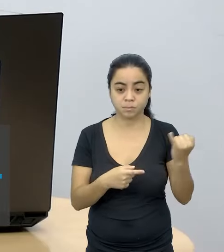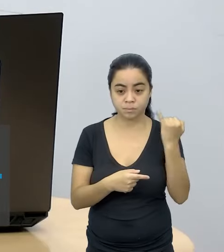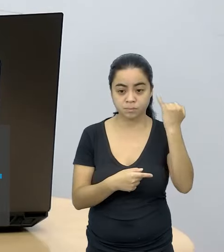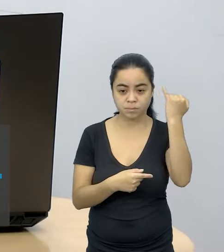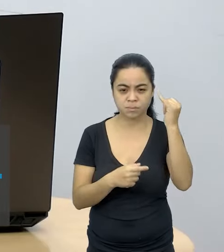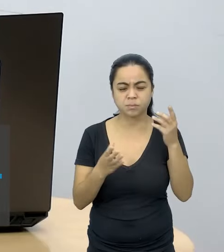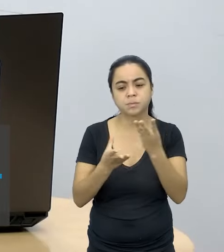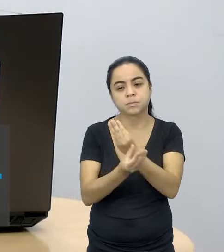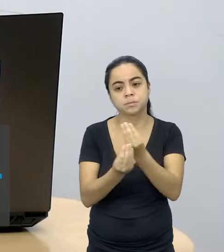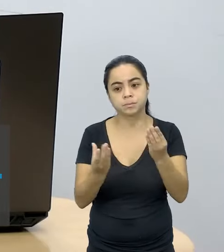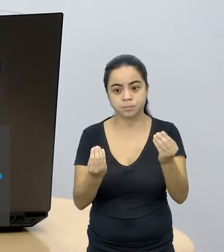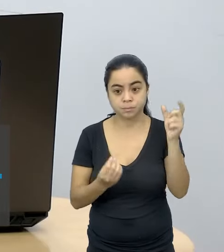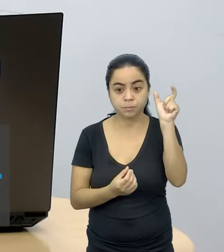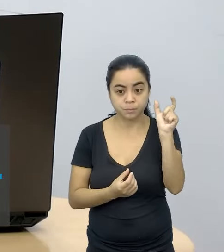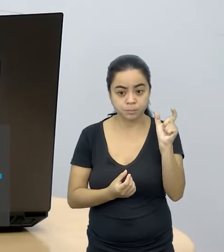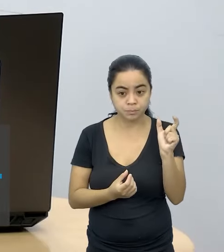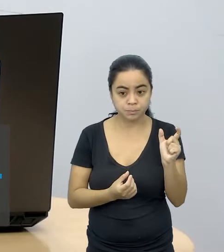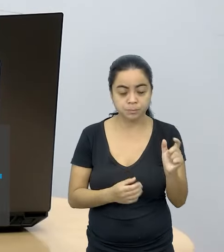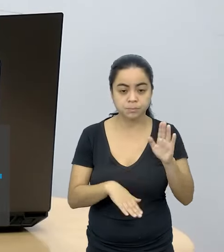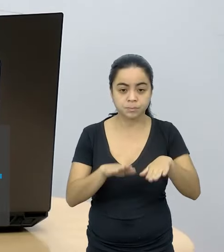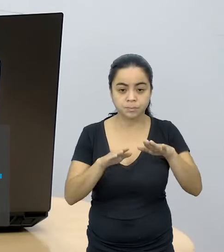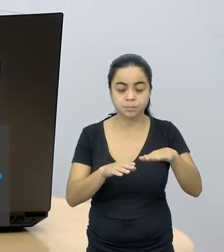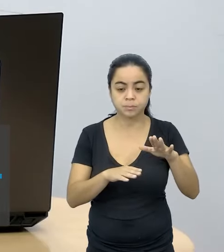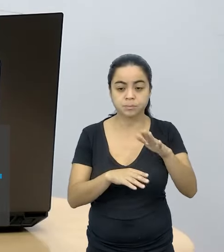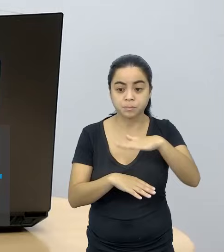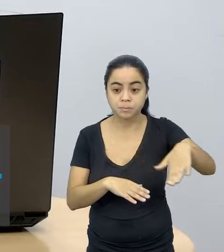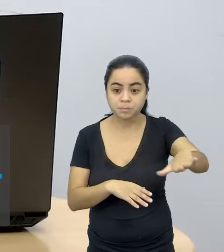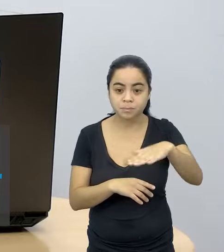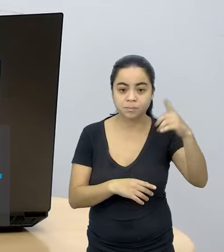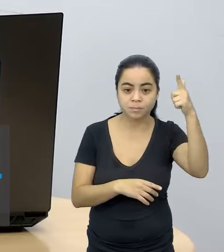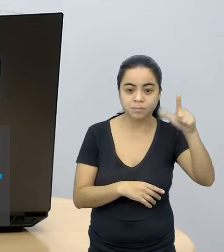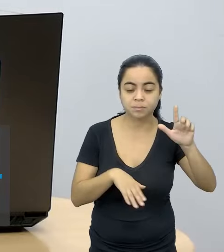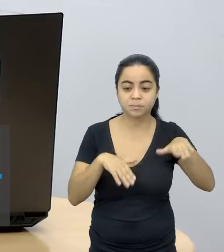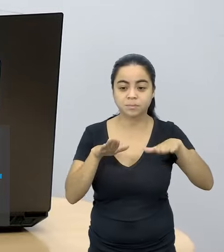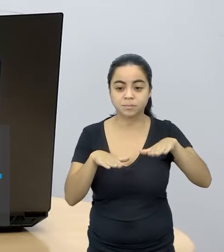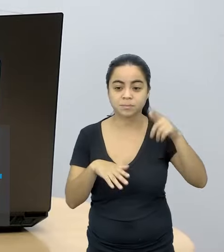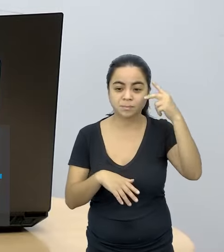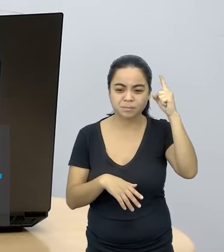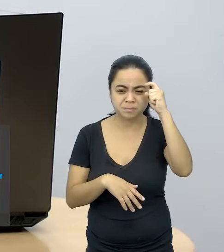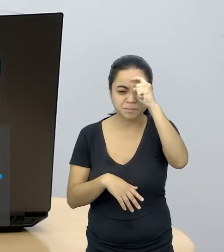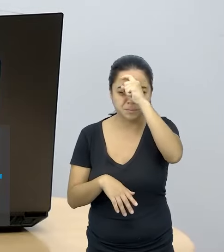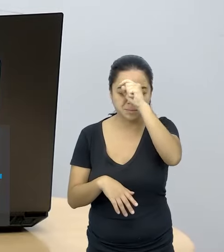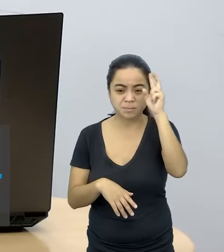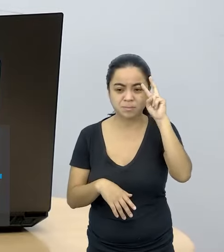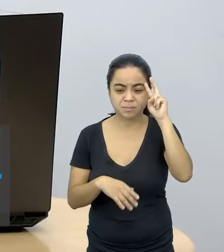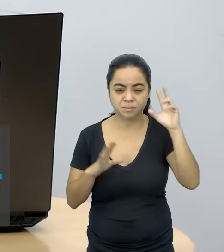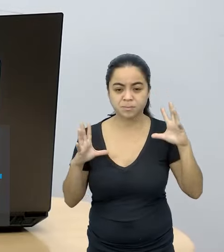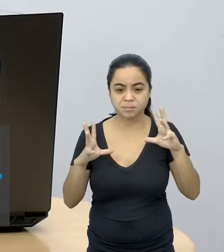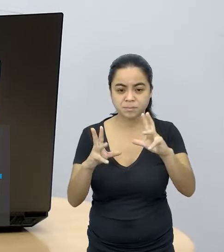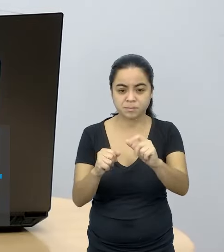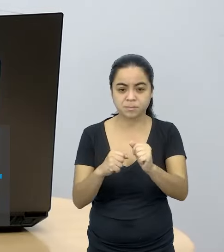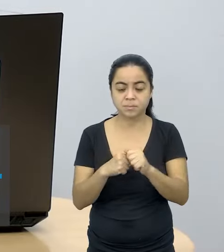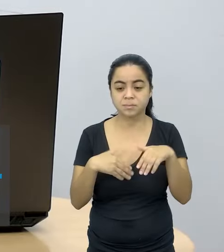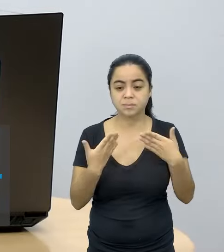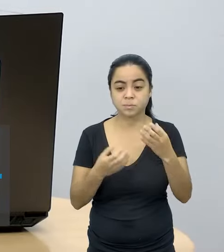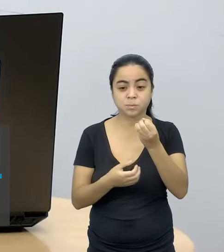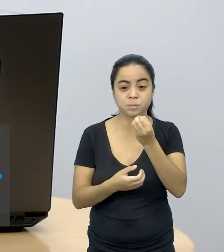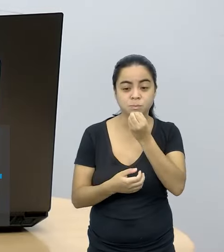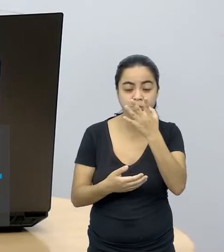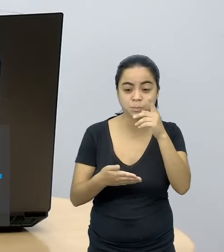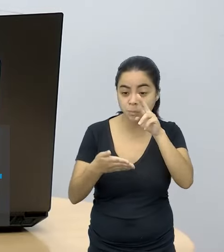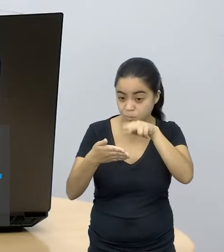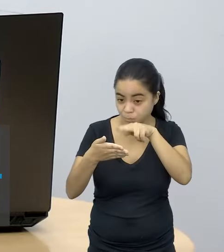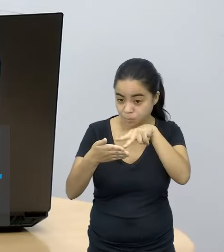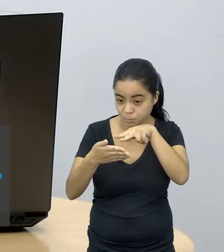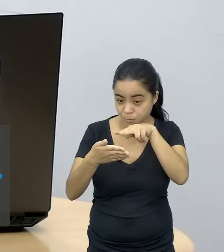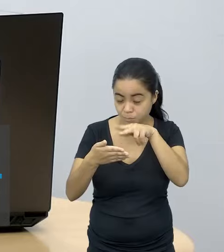muitas siglas de outras áreas também, então fica muito difícil lembrar de todos, assim. Então a gente tem uma colinha nossa, acho que é sempre